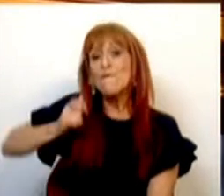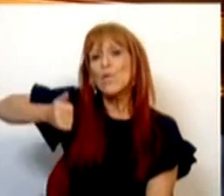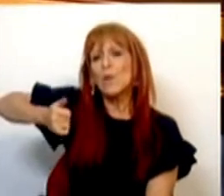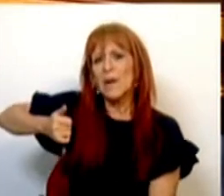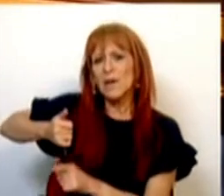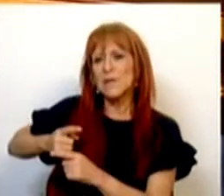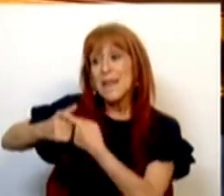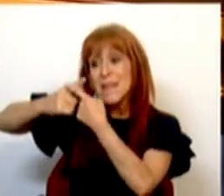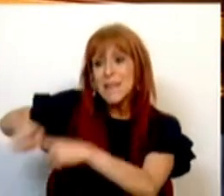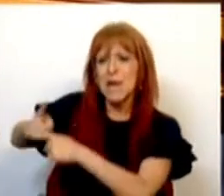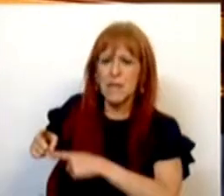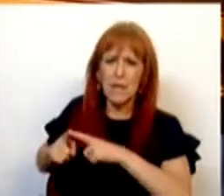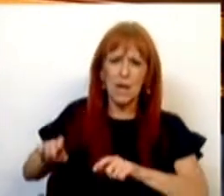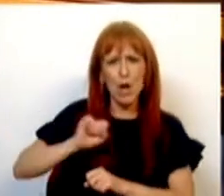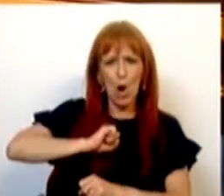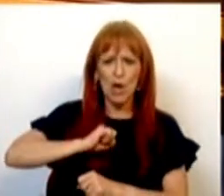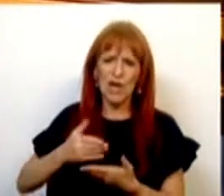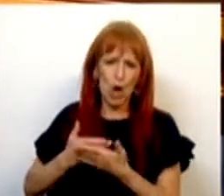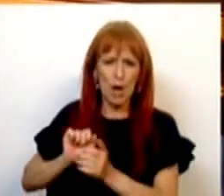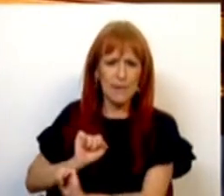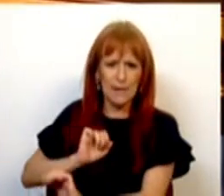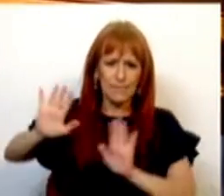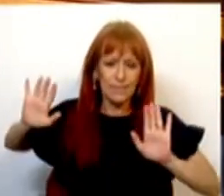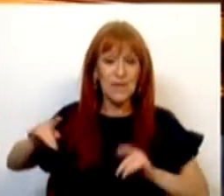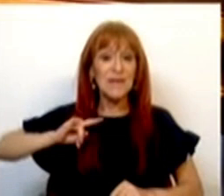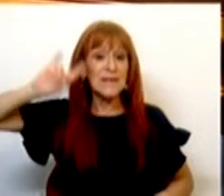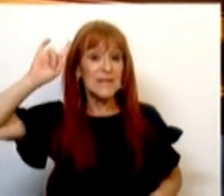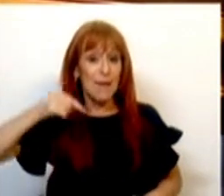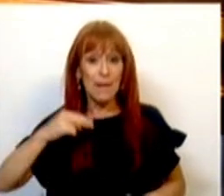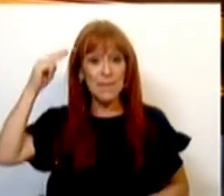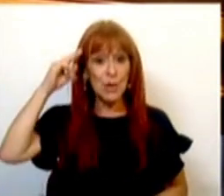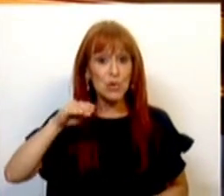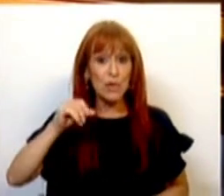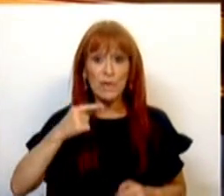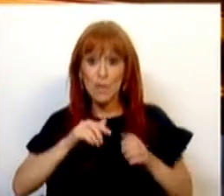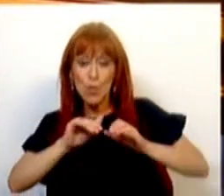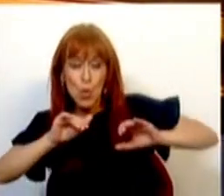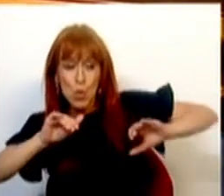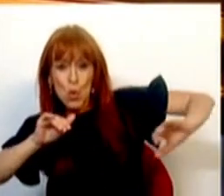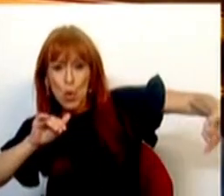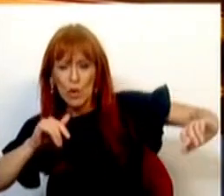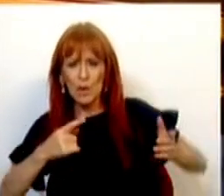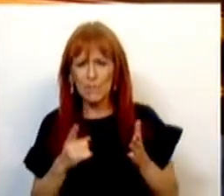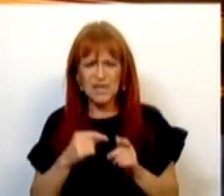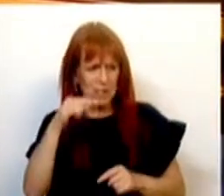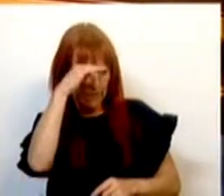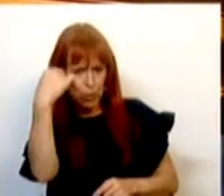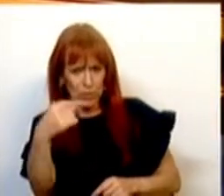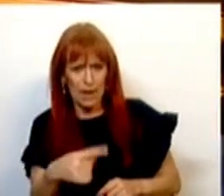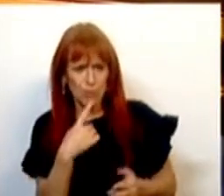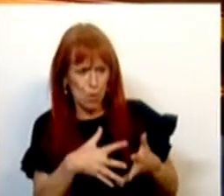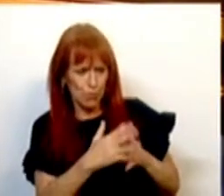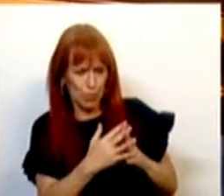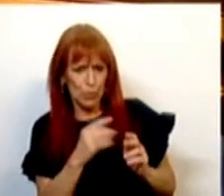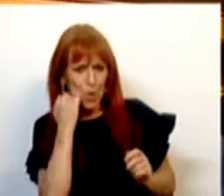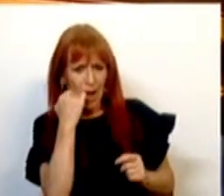fundamental de diferenciação da nossa economia. Como sabe, a Madeira é uma região ultraperiférica, carece de dificuldades